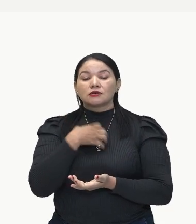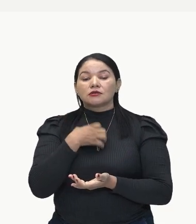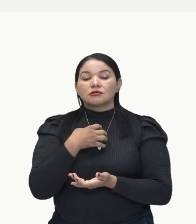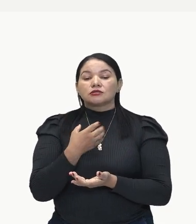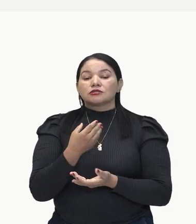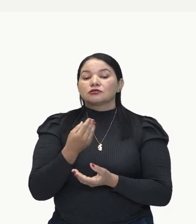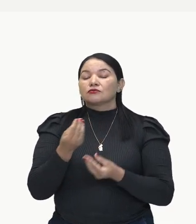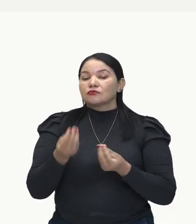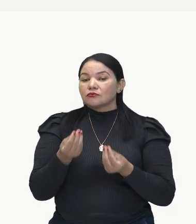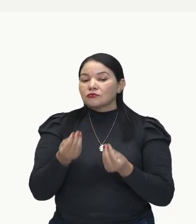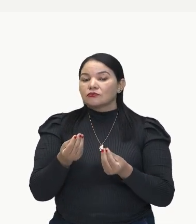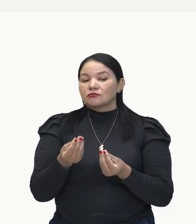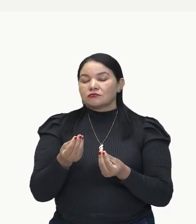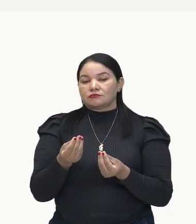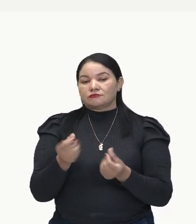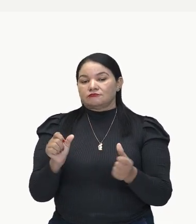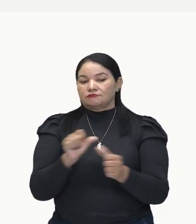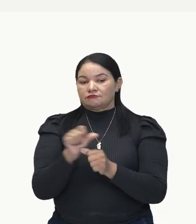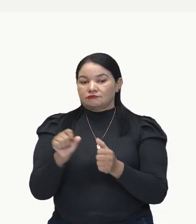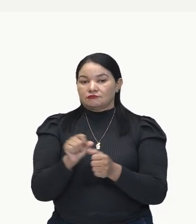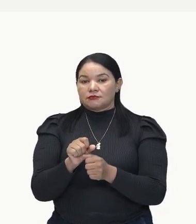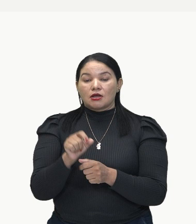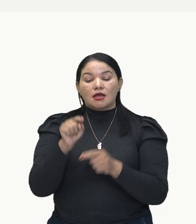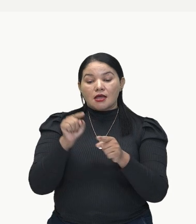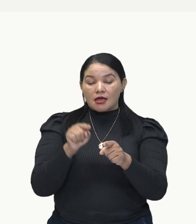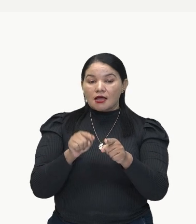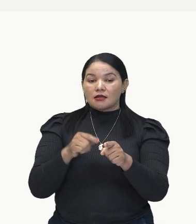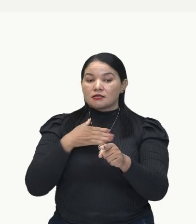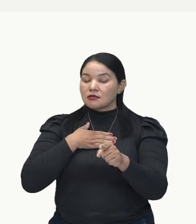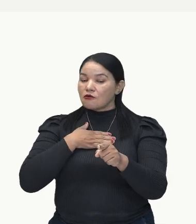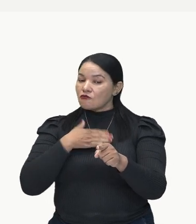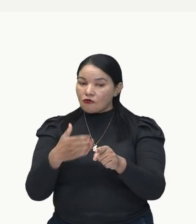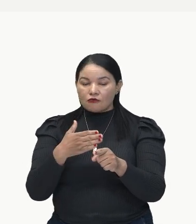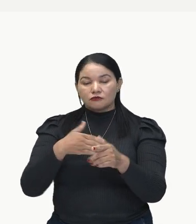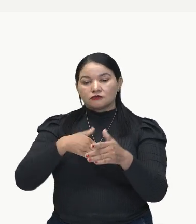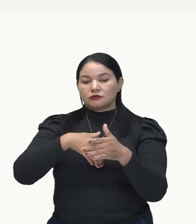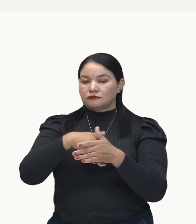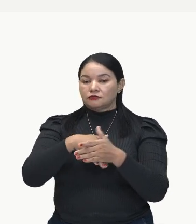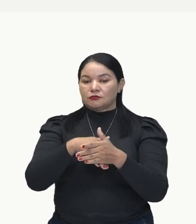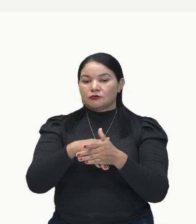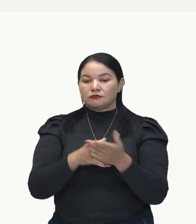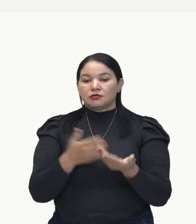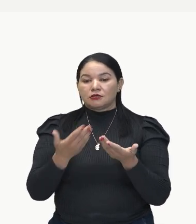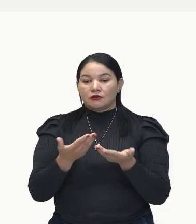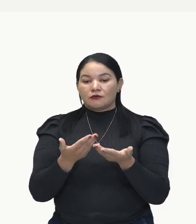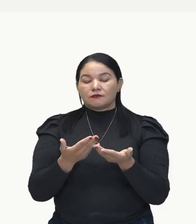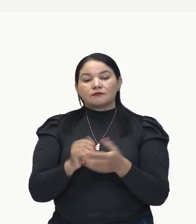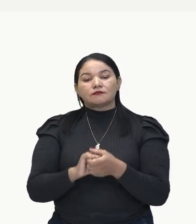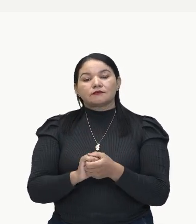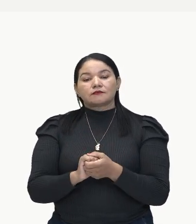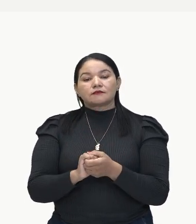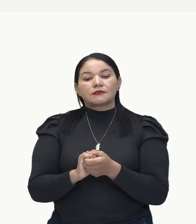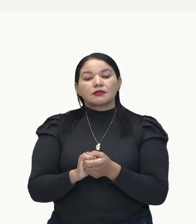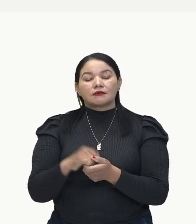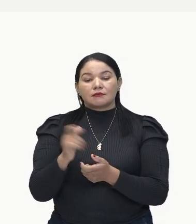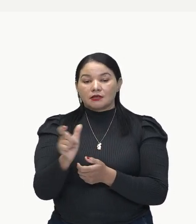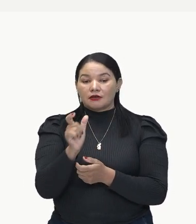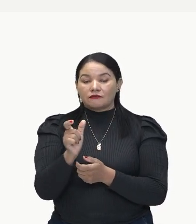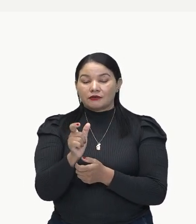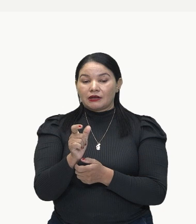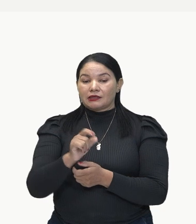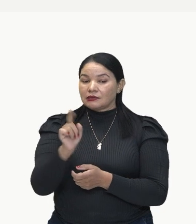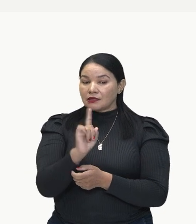sentido desse verbo. Ele não gosta de futebol. O não é o único de negação, porque existe também esse jamais